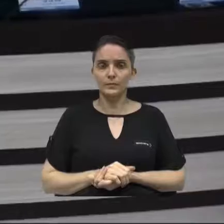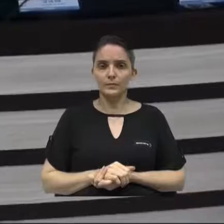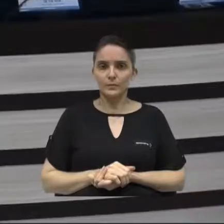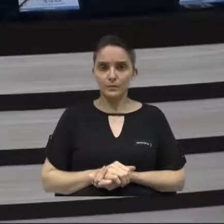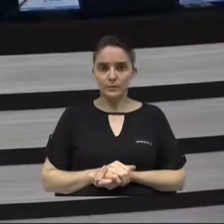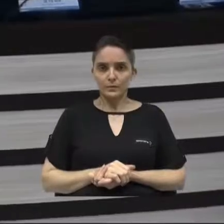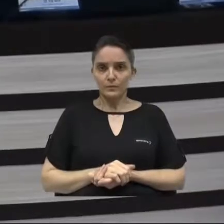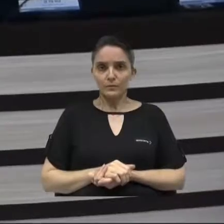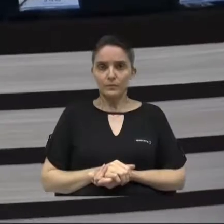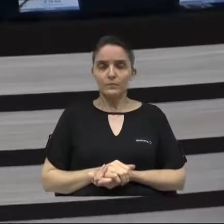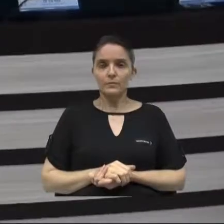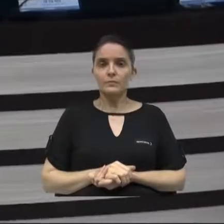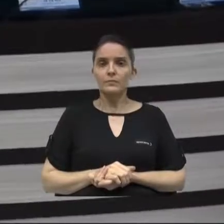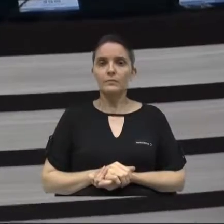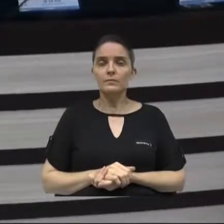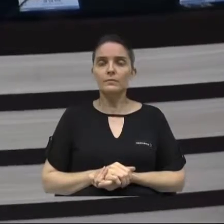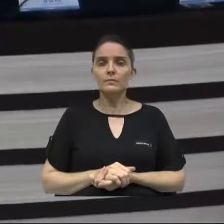não.